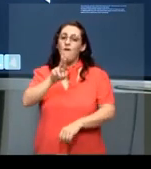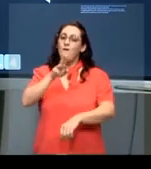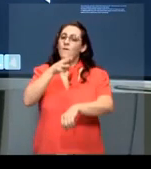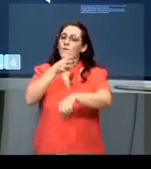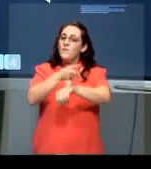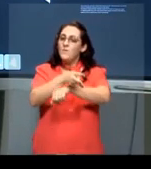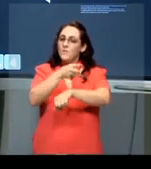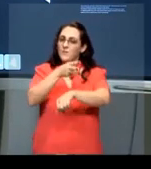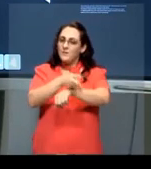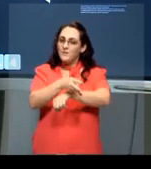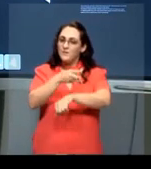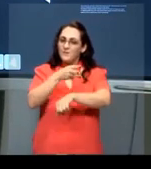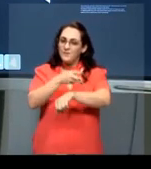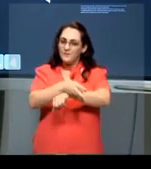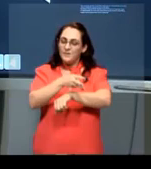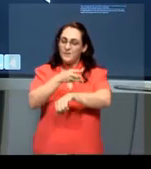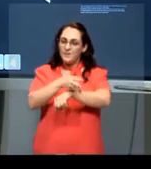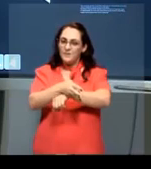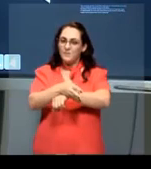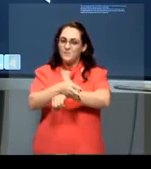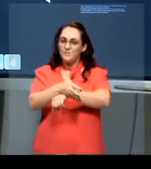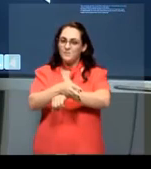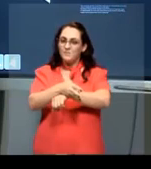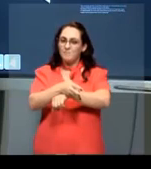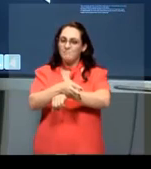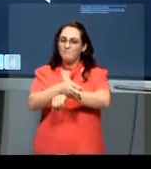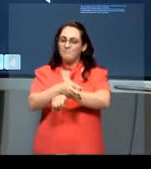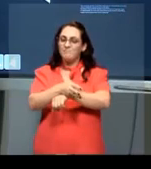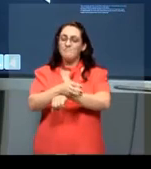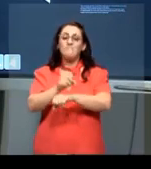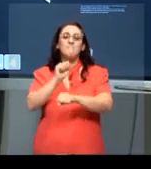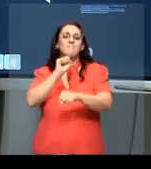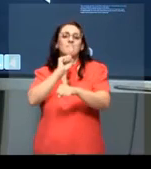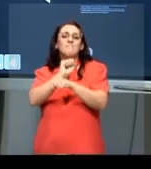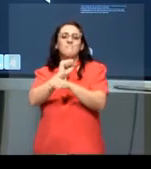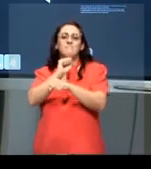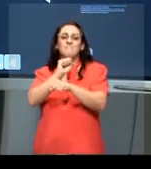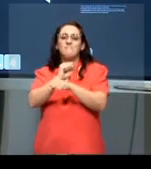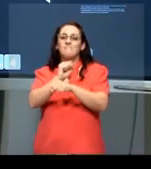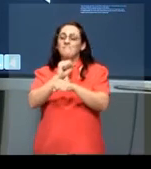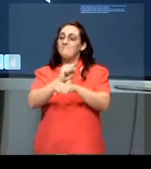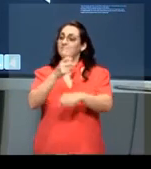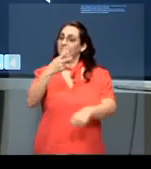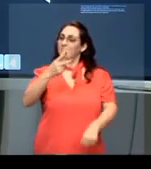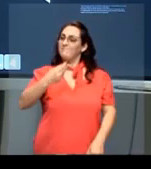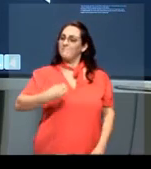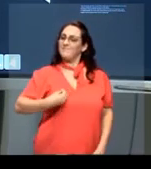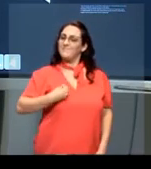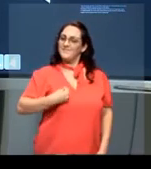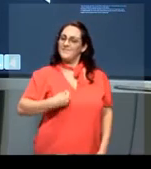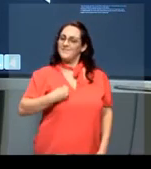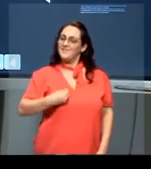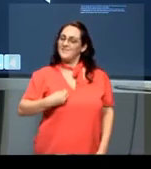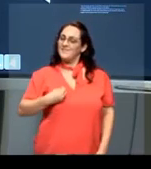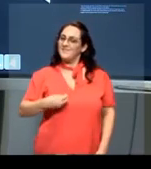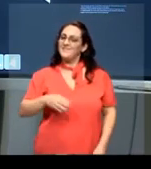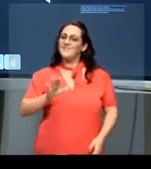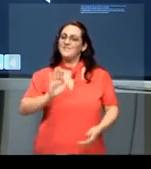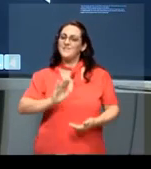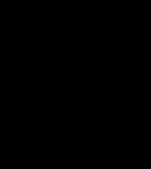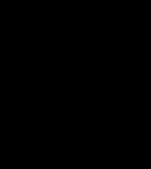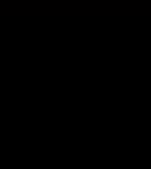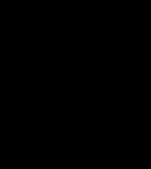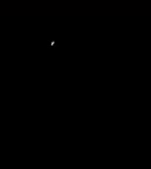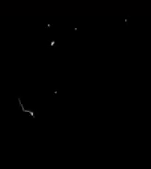mensagem para o nosso WhatsApp. Estamos esperando a sua participação. Até já!